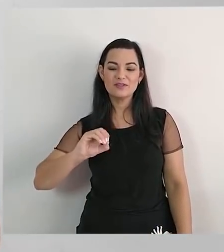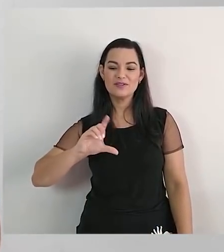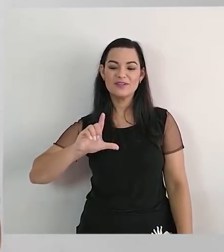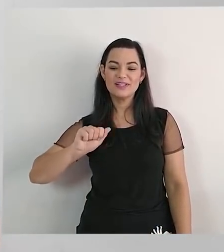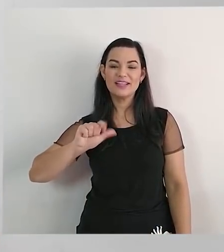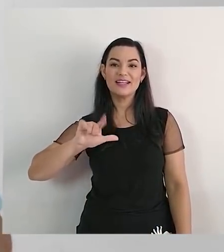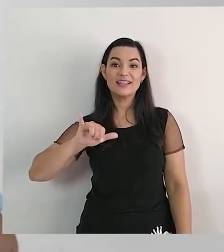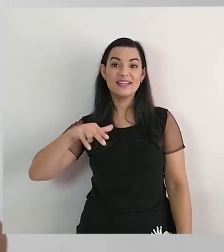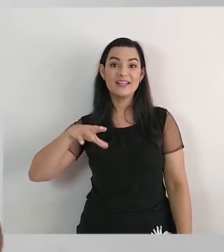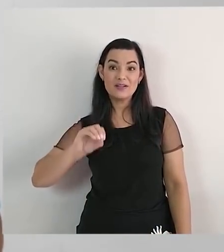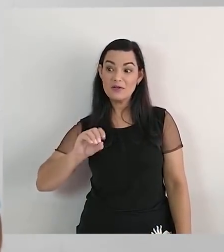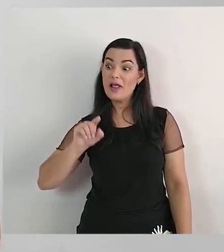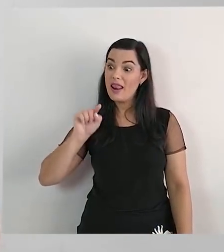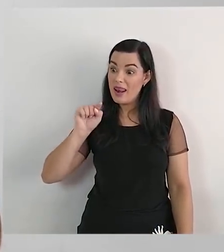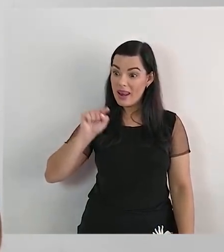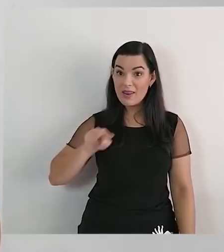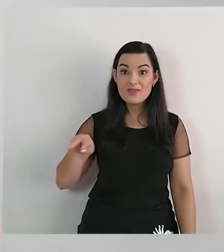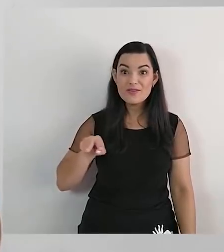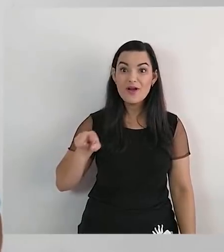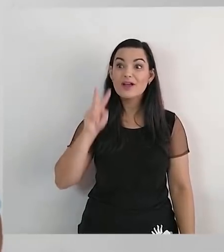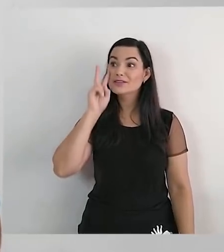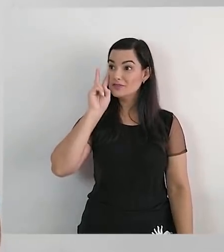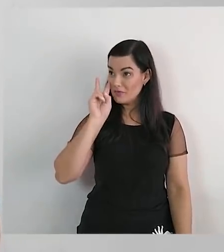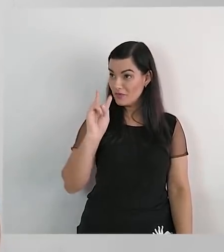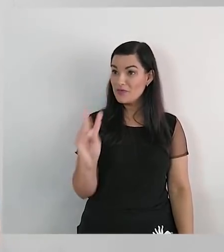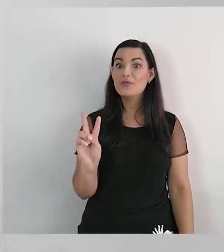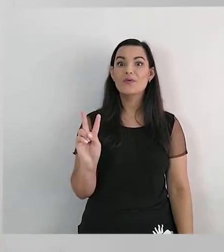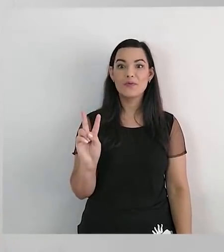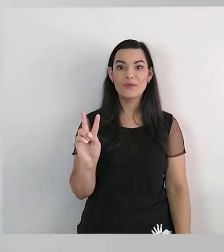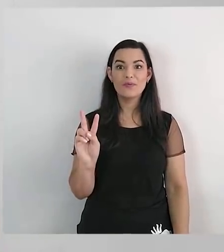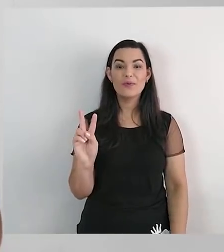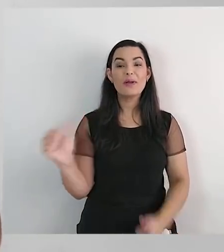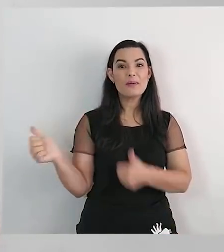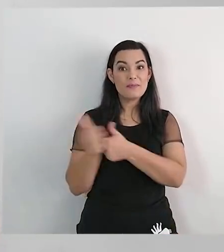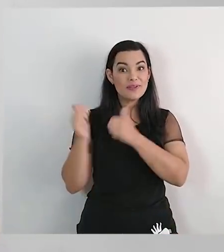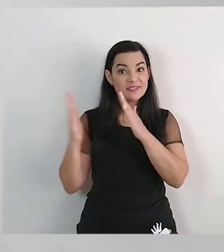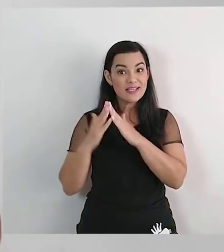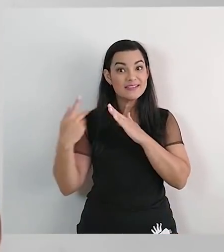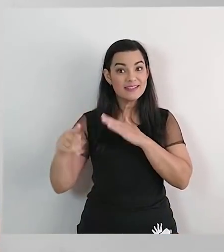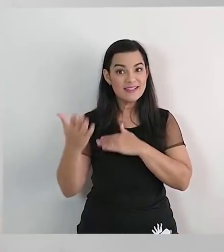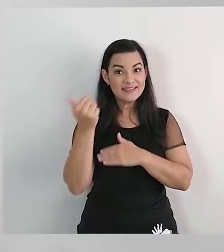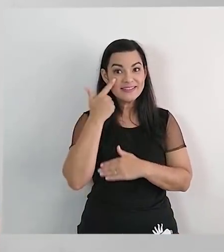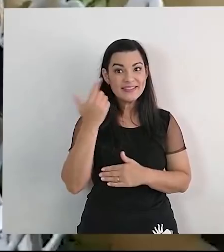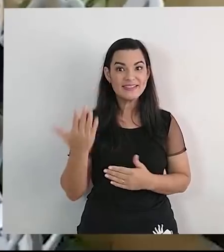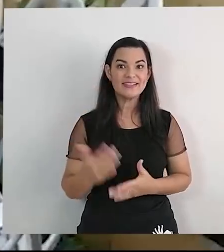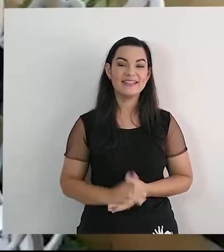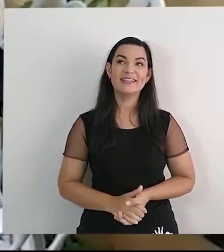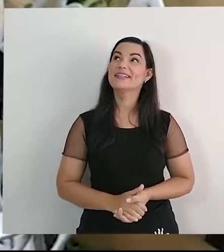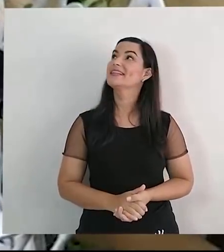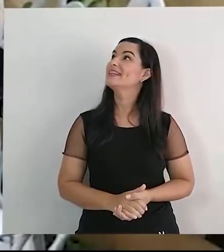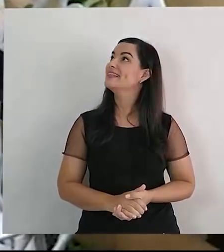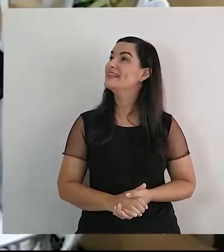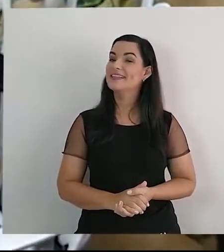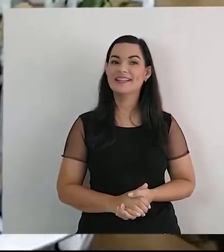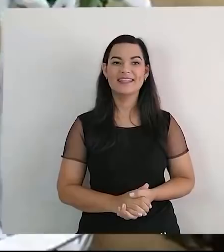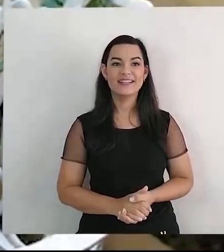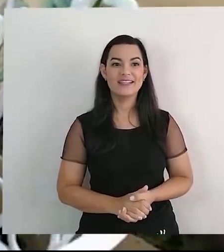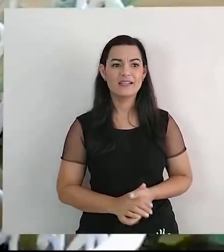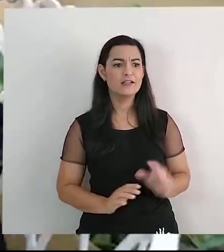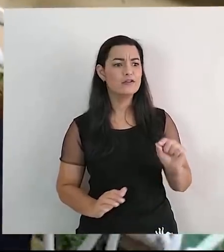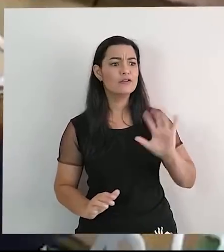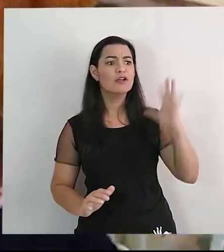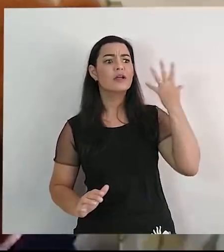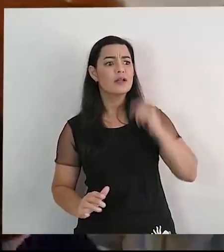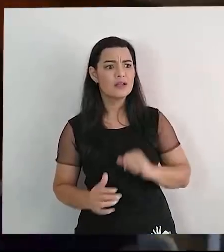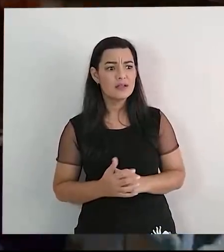uma borboleta lá no local onde eles moram. Acompanhem conosco. O que está